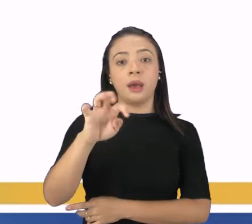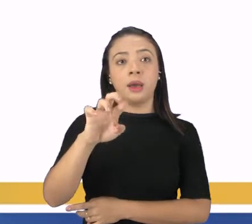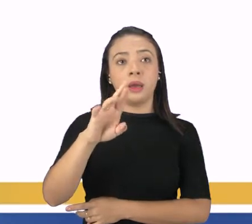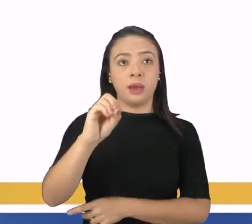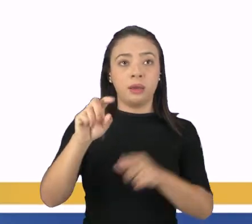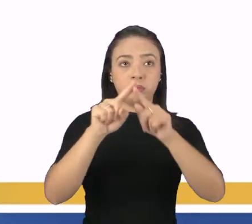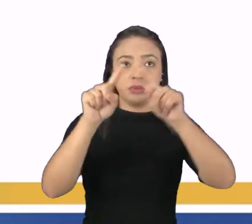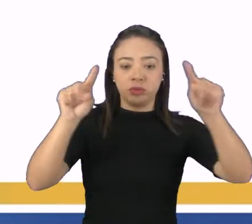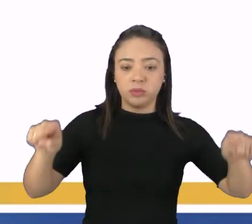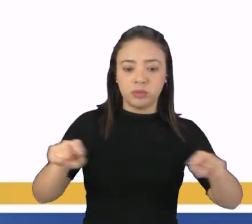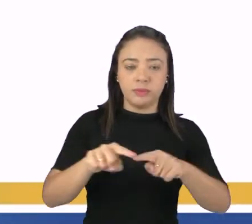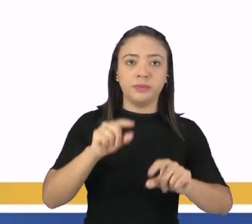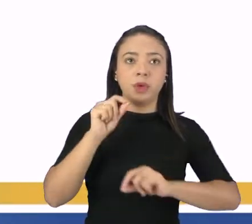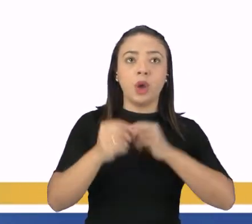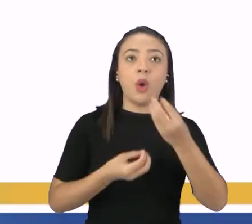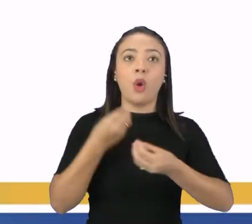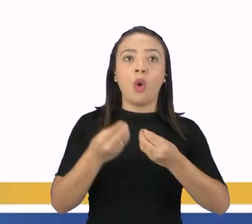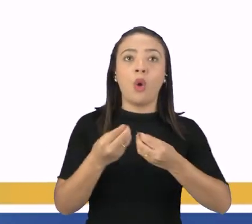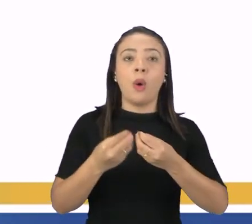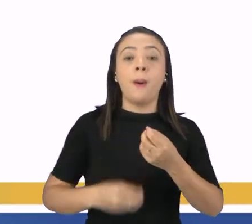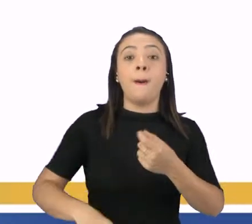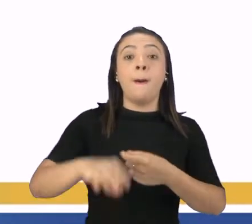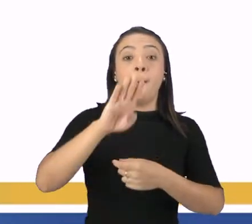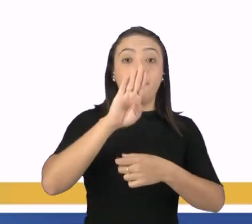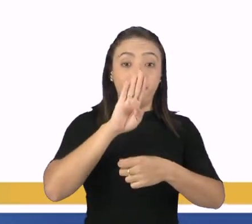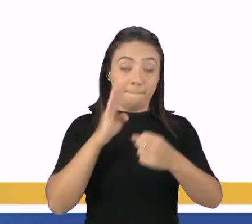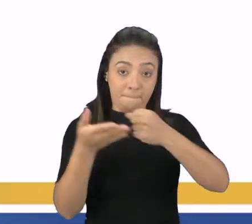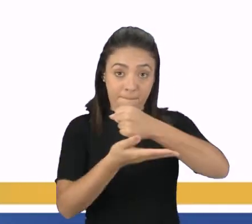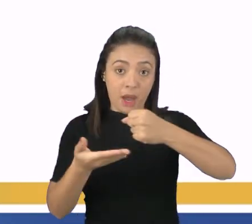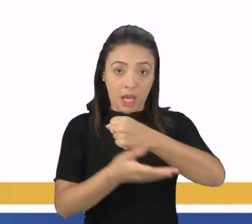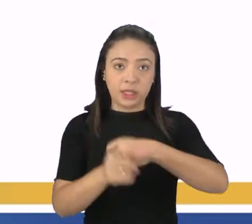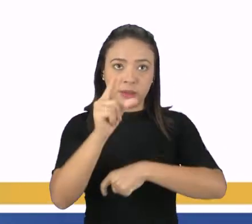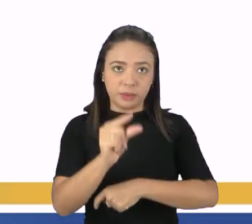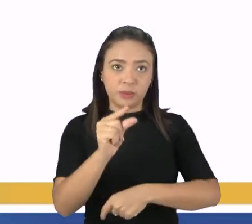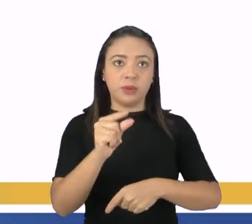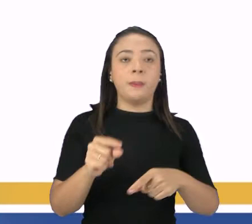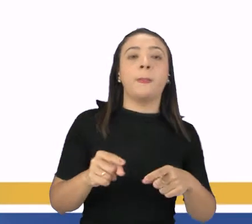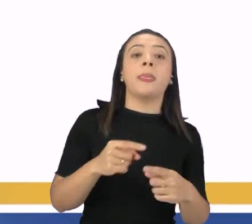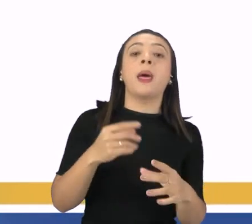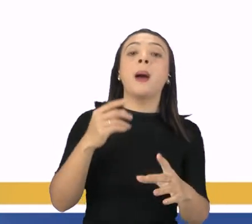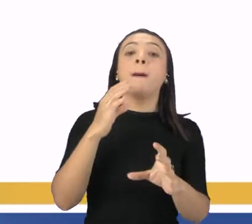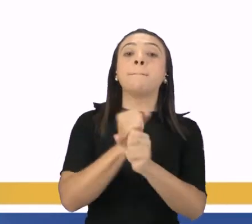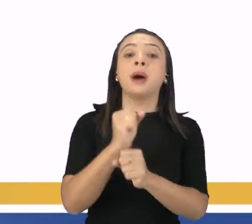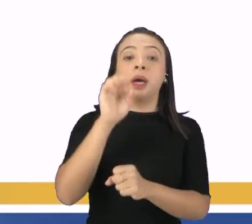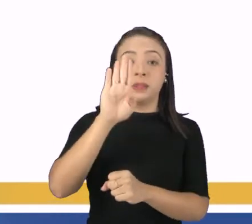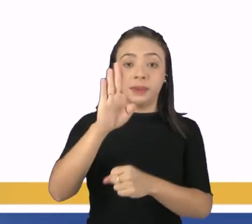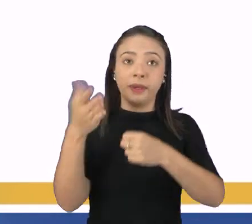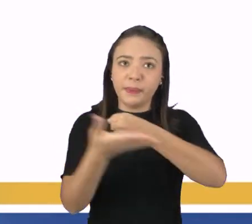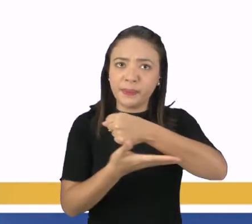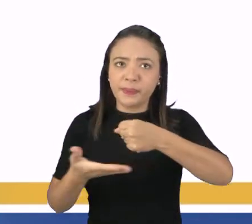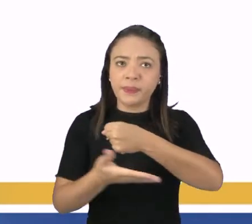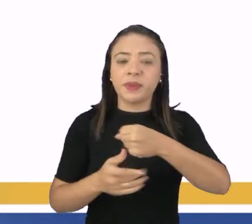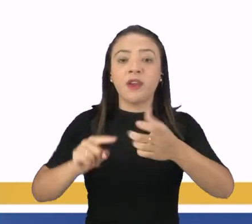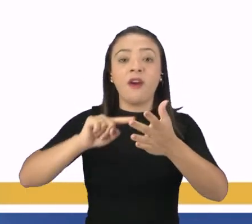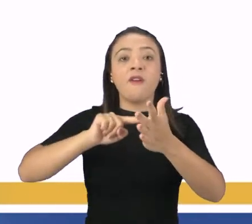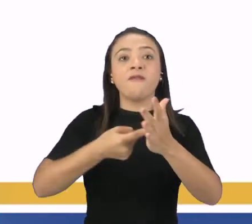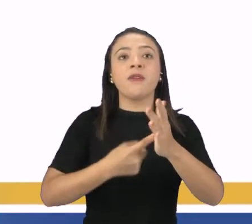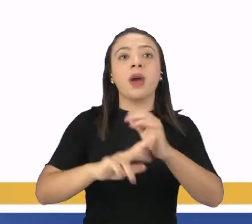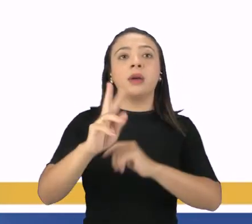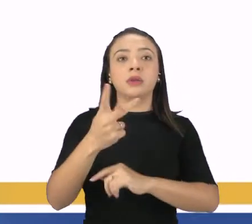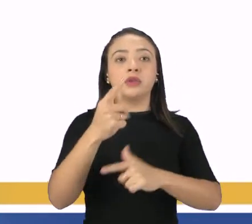base maior mais base menor vezes a altura dividido para 2. A área de um quadrilátero que chamamos